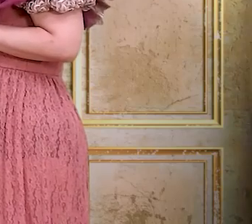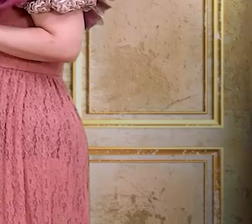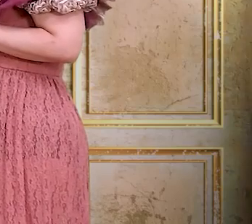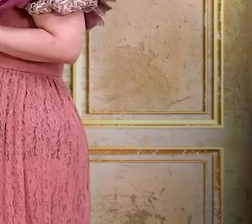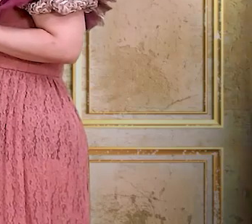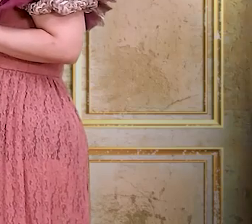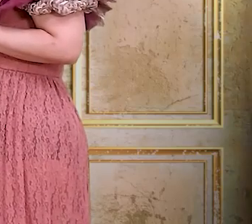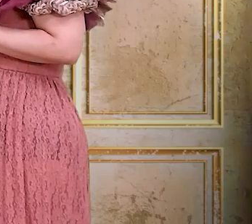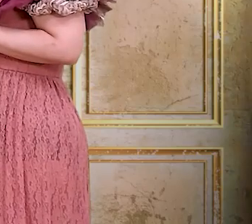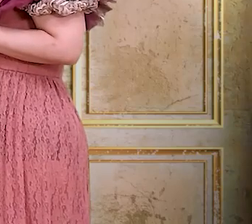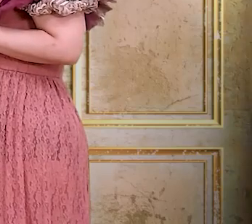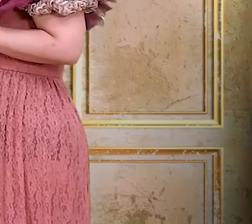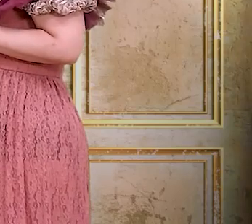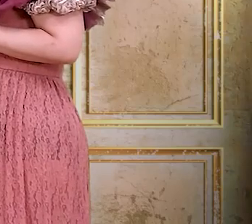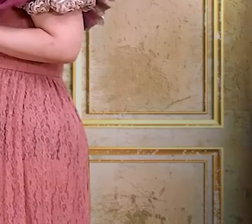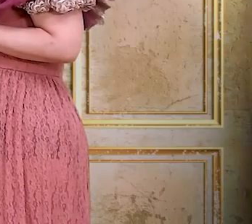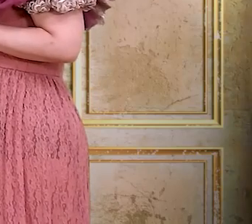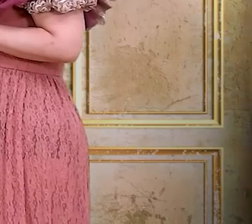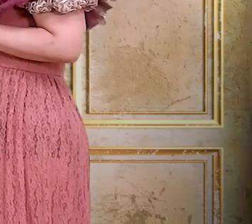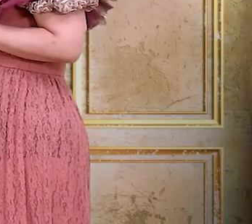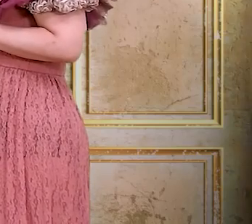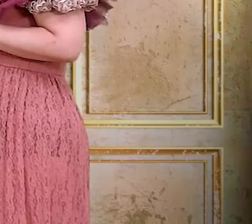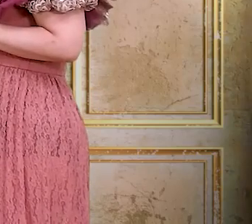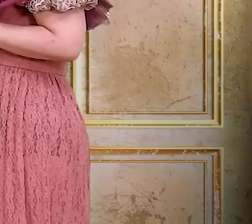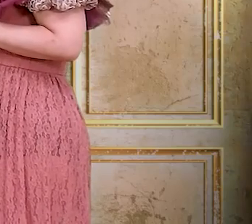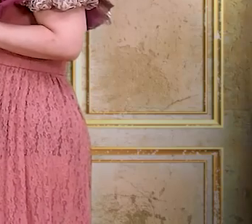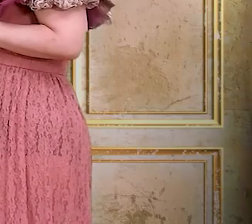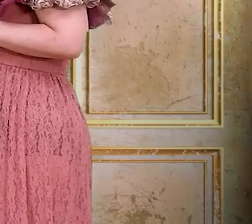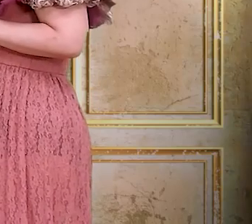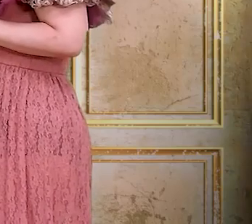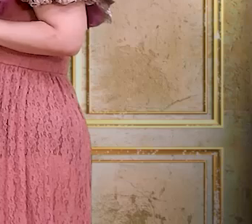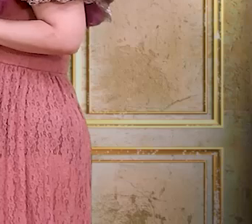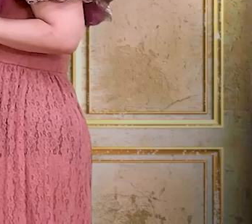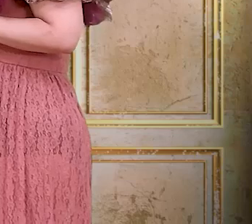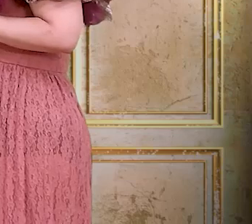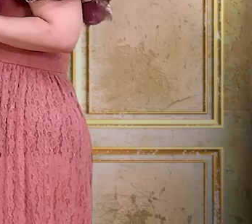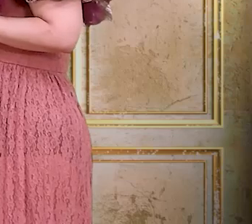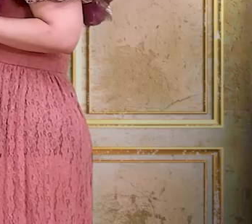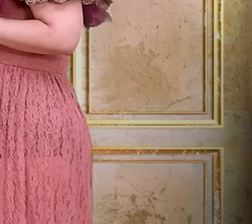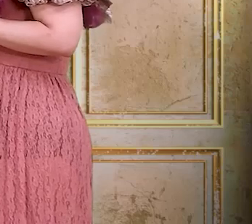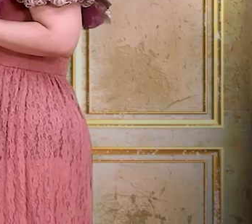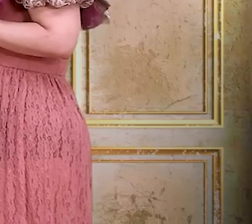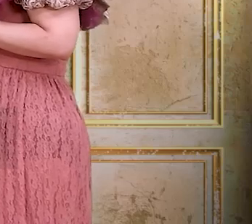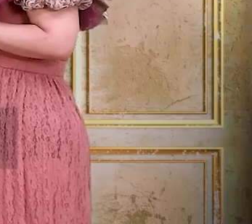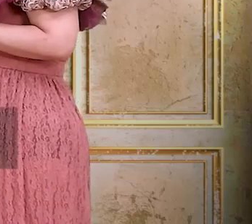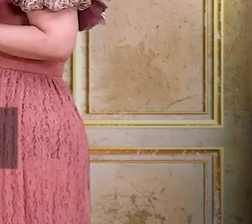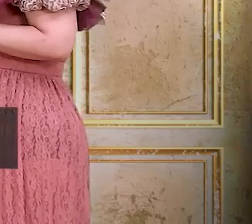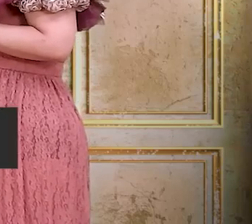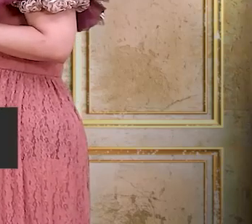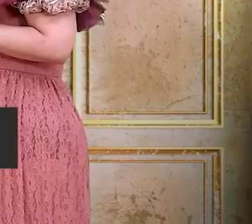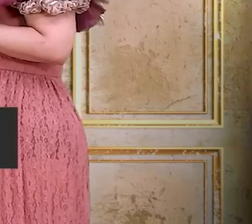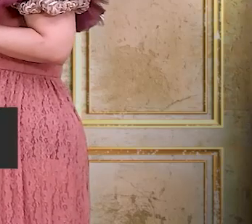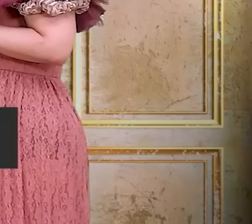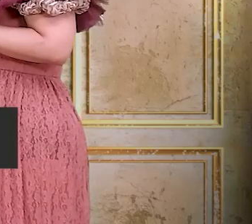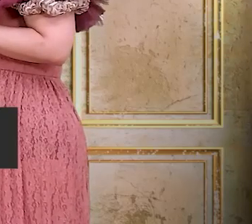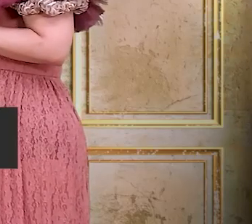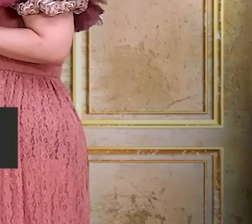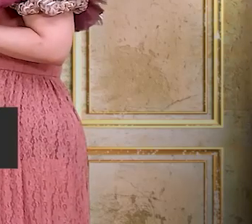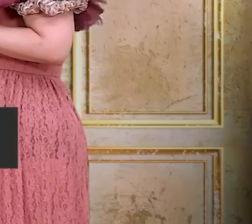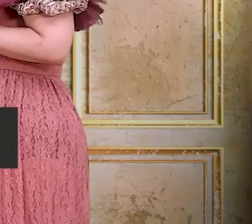nos prendia. Reassumi a minha liberdade e a posse de mim mesmo.